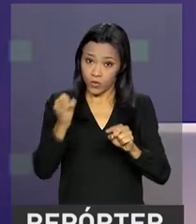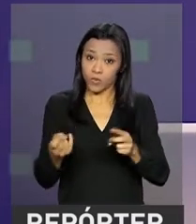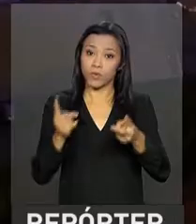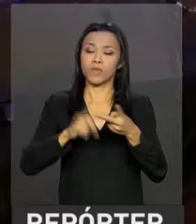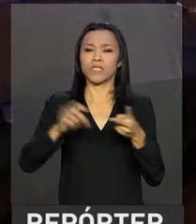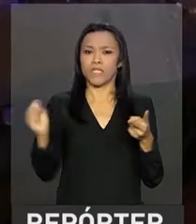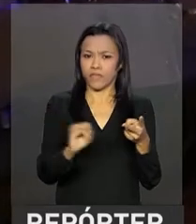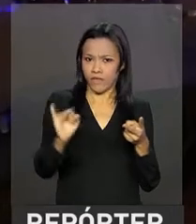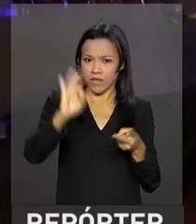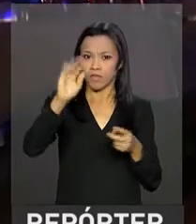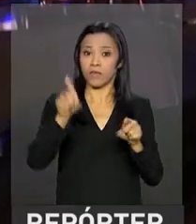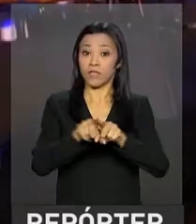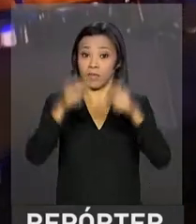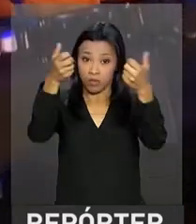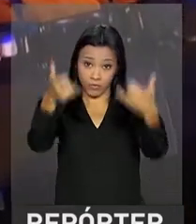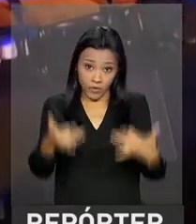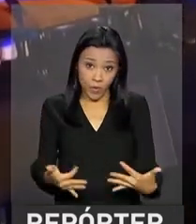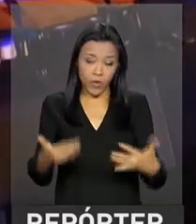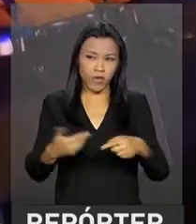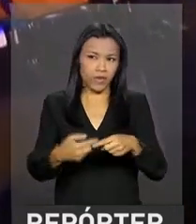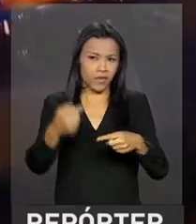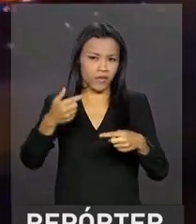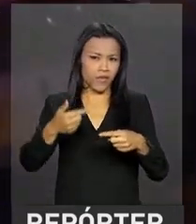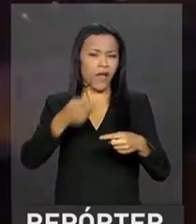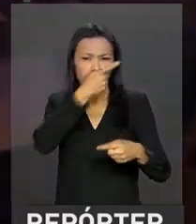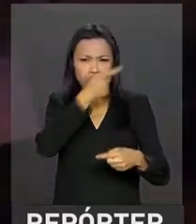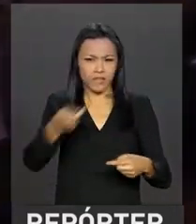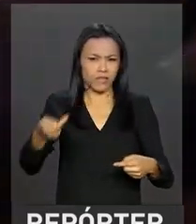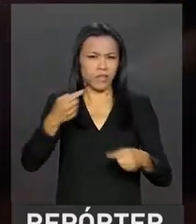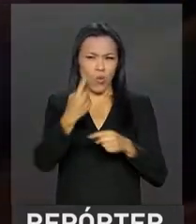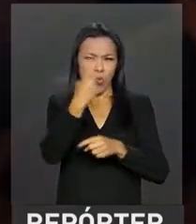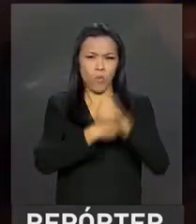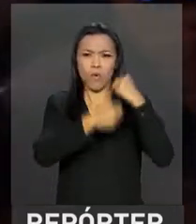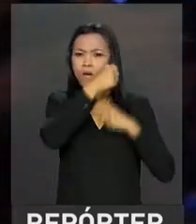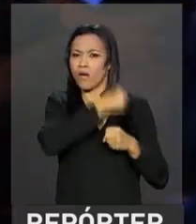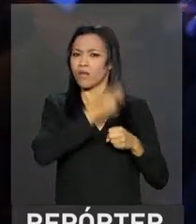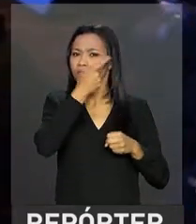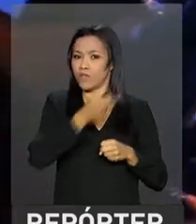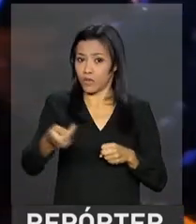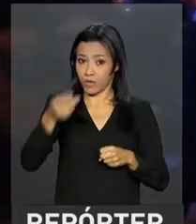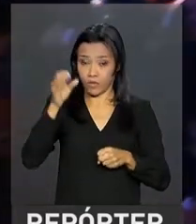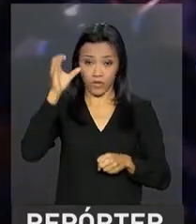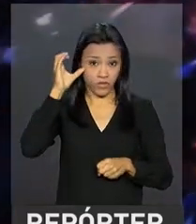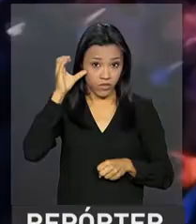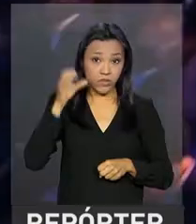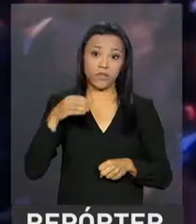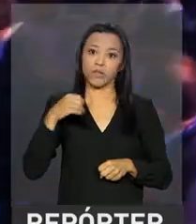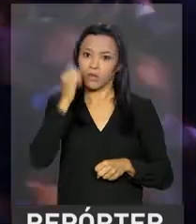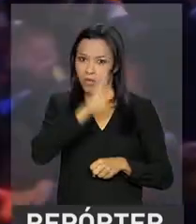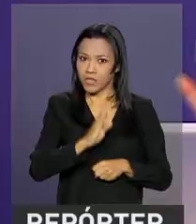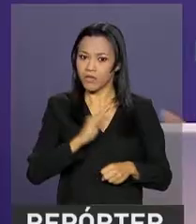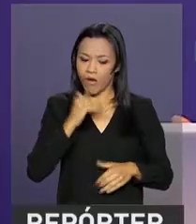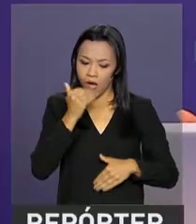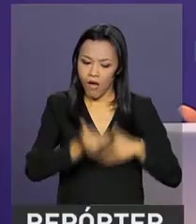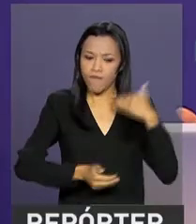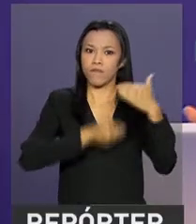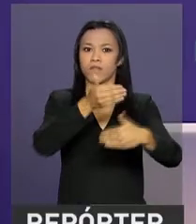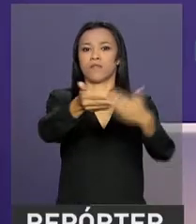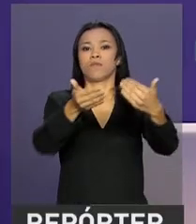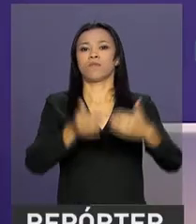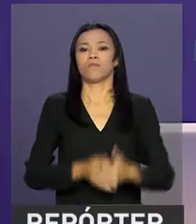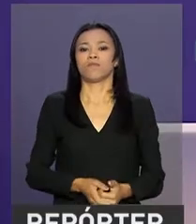inflação e disse que desde a visita que fez à china um ano atrás o brasil avançou muito o ano